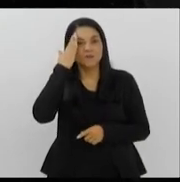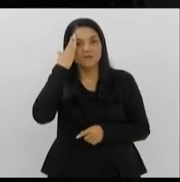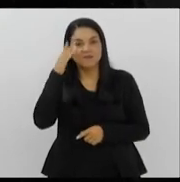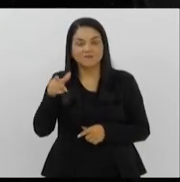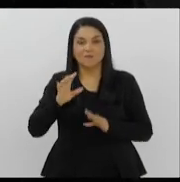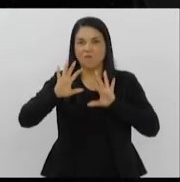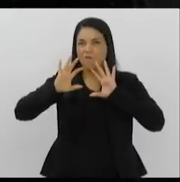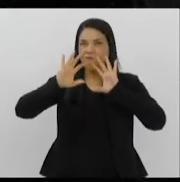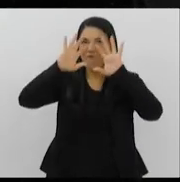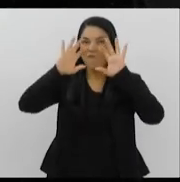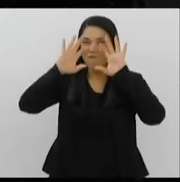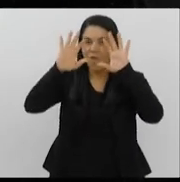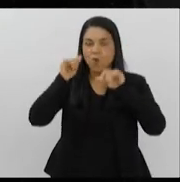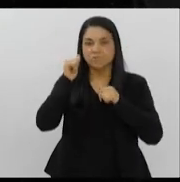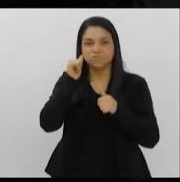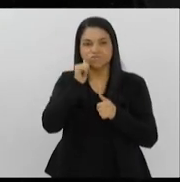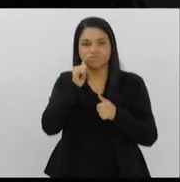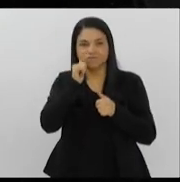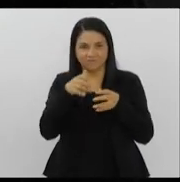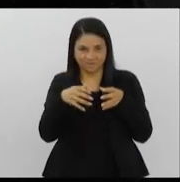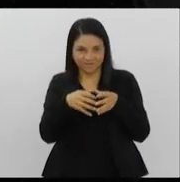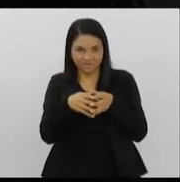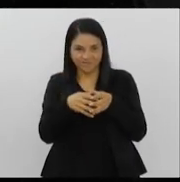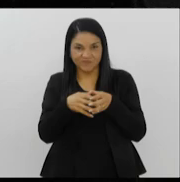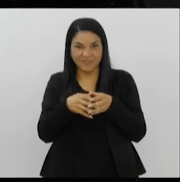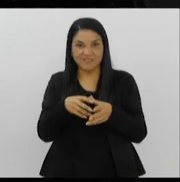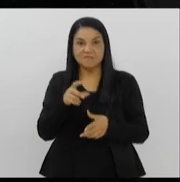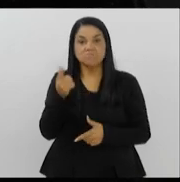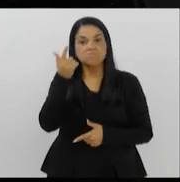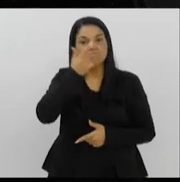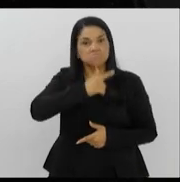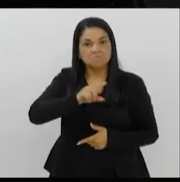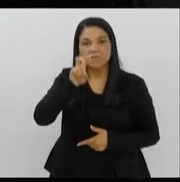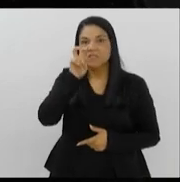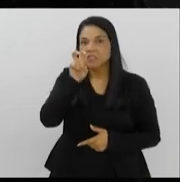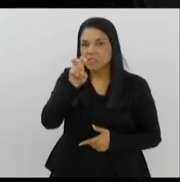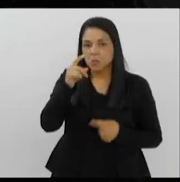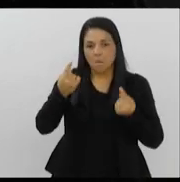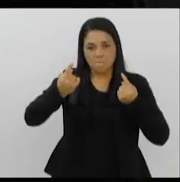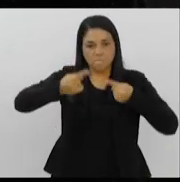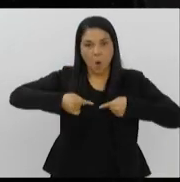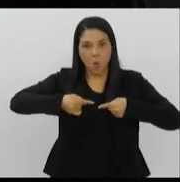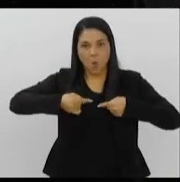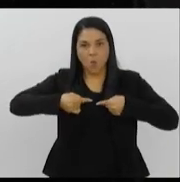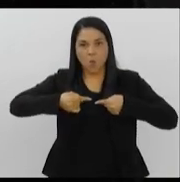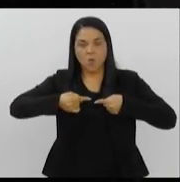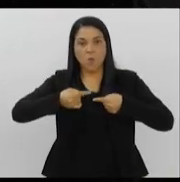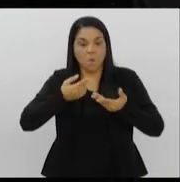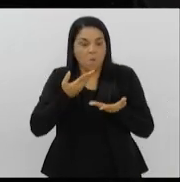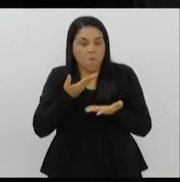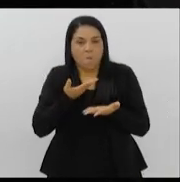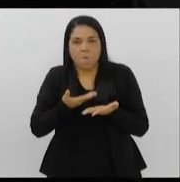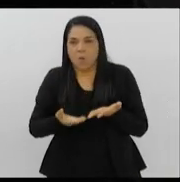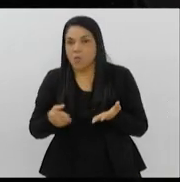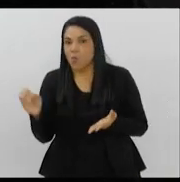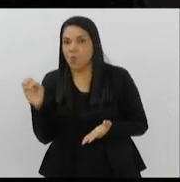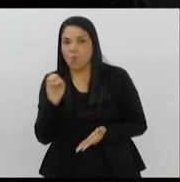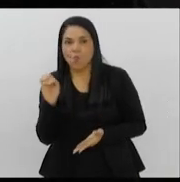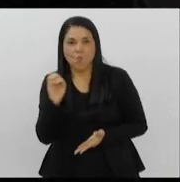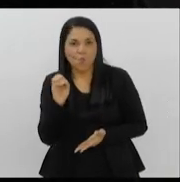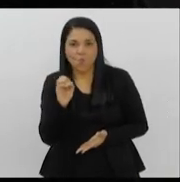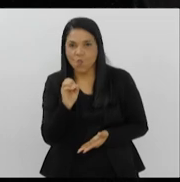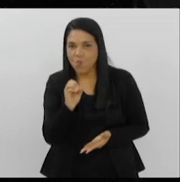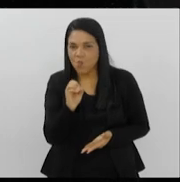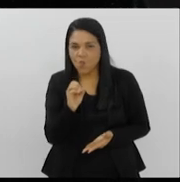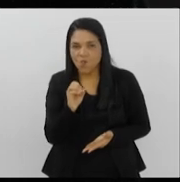feminino, que até agora ganhou as 5 competições sem perder um set sequer, o que